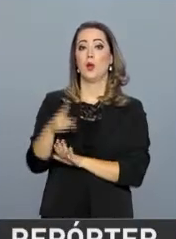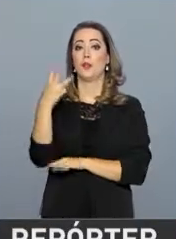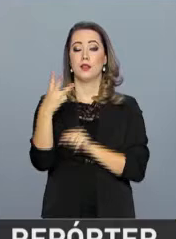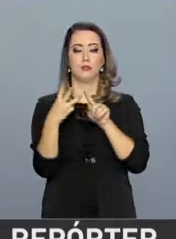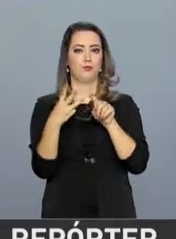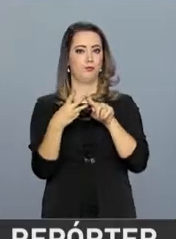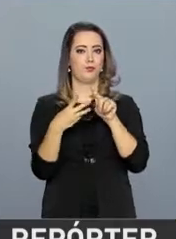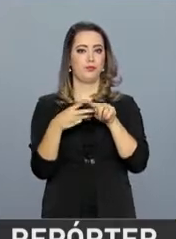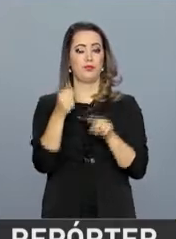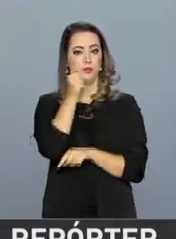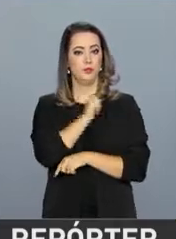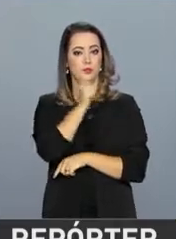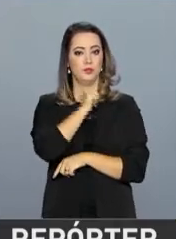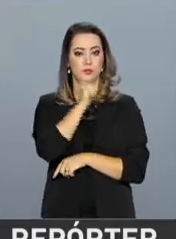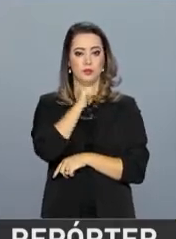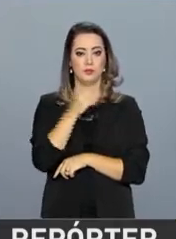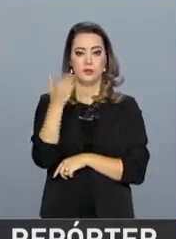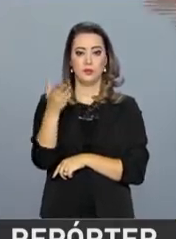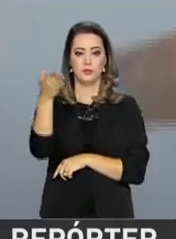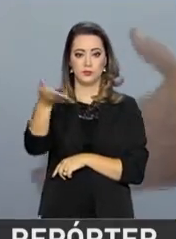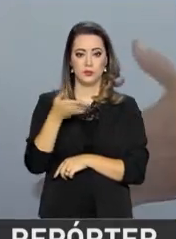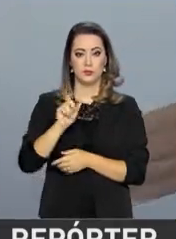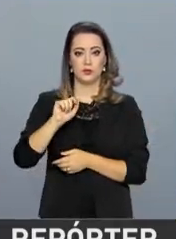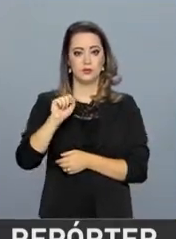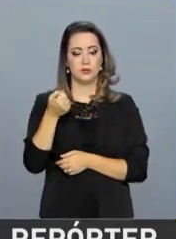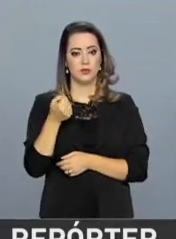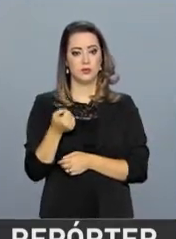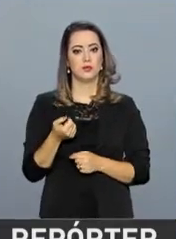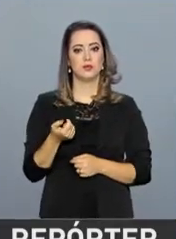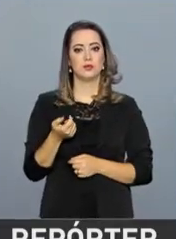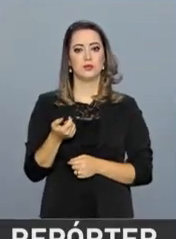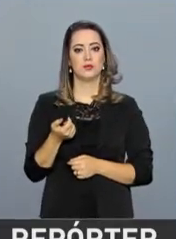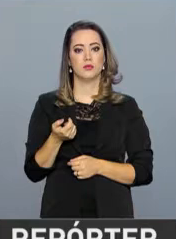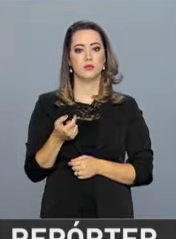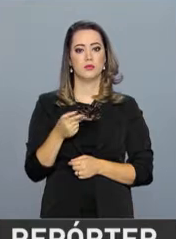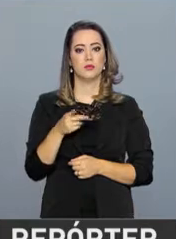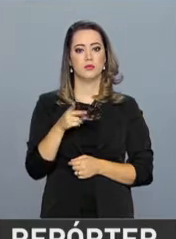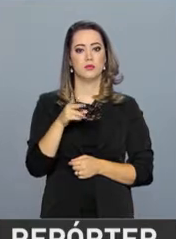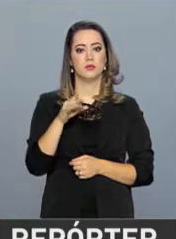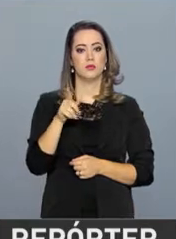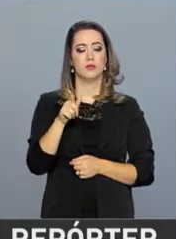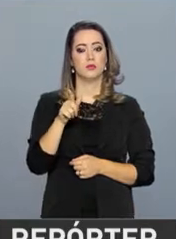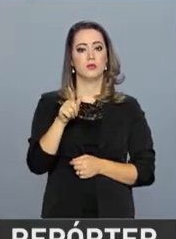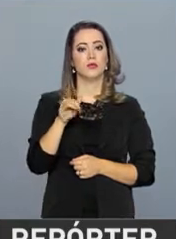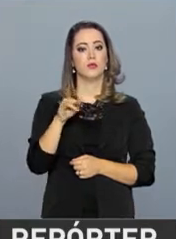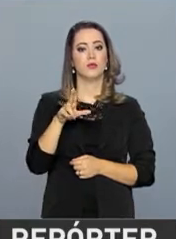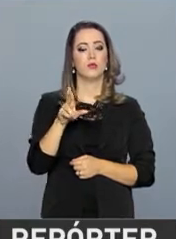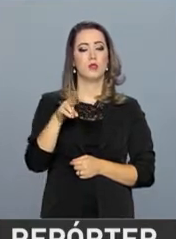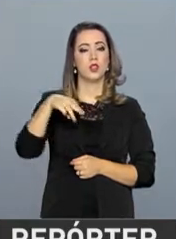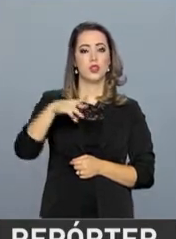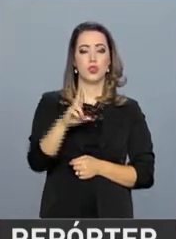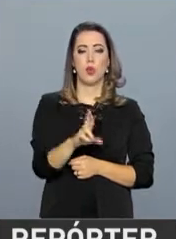aqui três mulheres a senhora que veio aqui e receber a chave a dona dilma que está aqui a dona